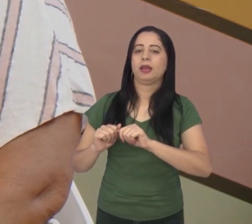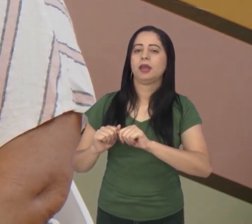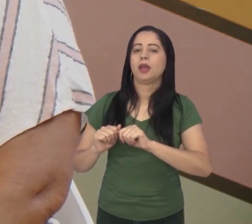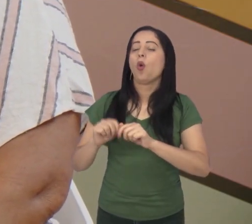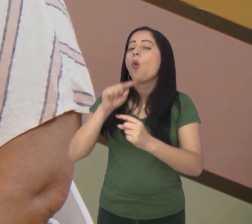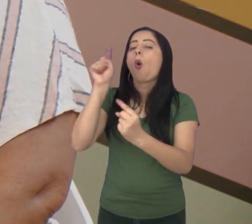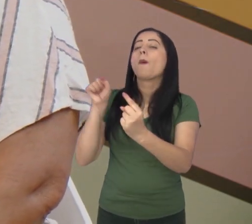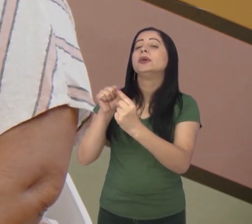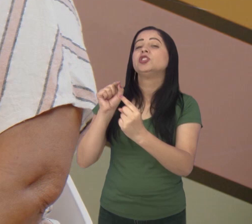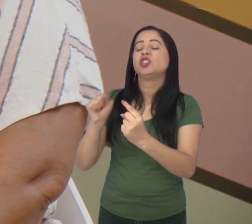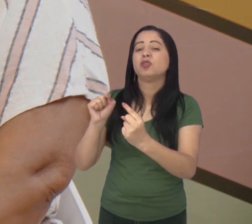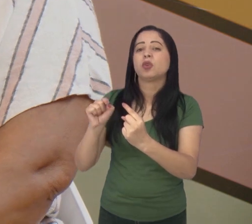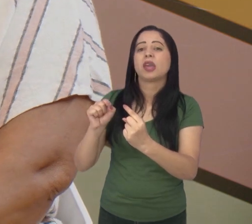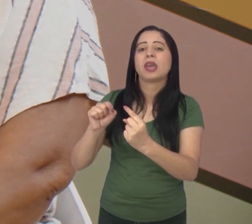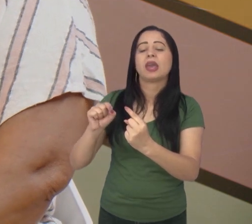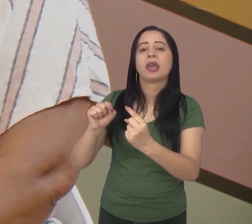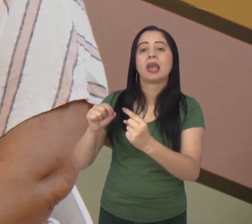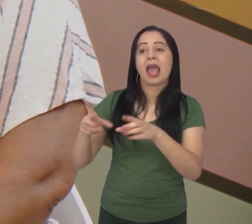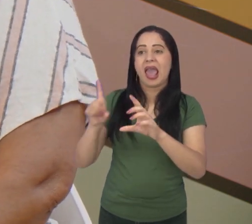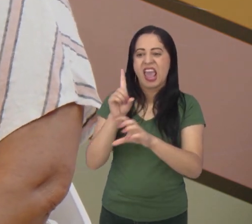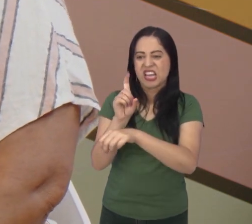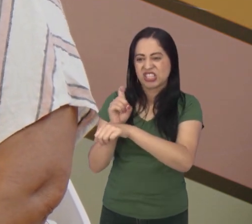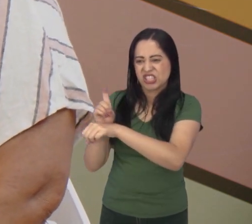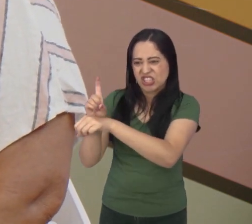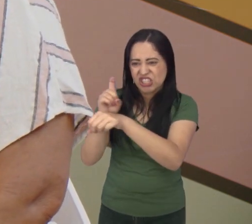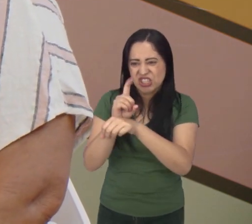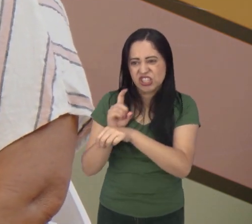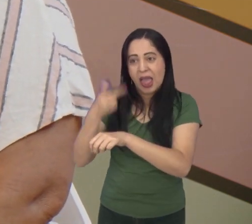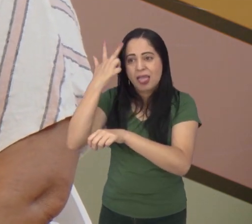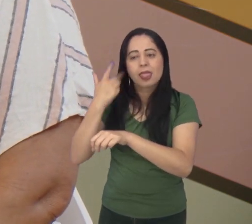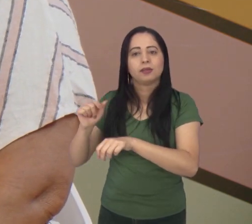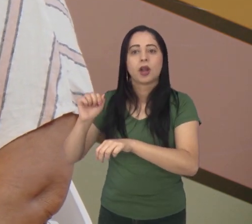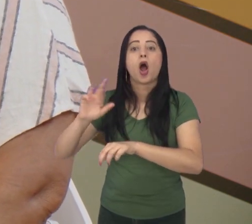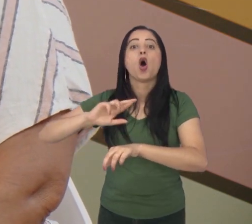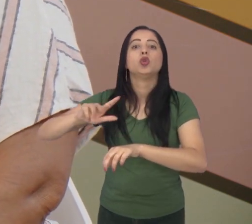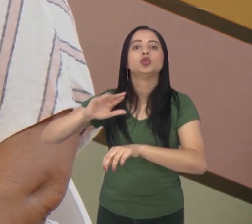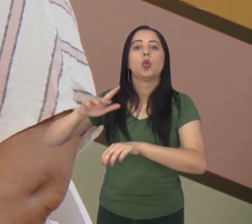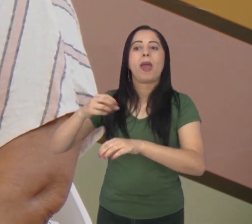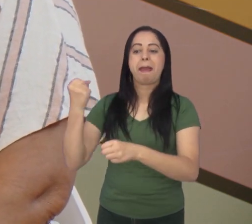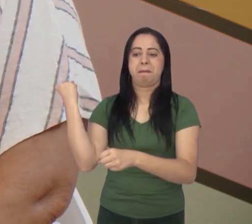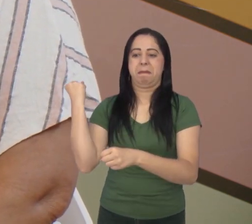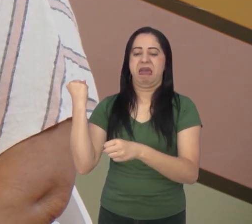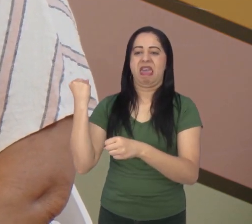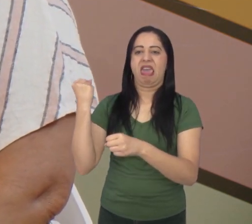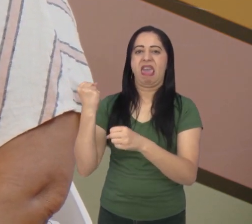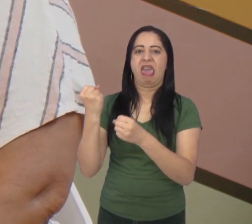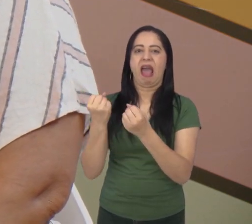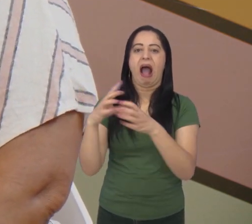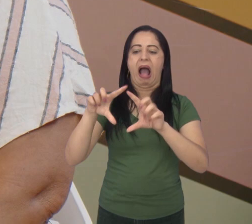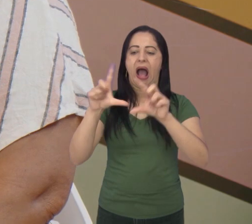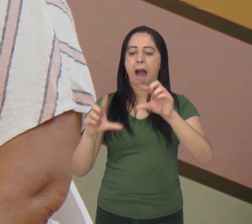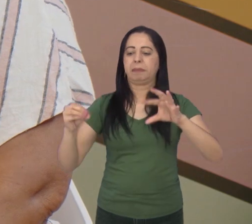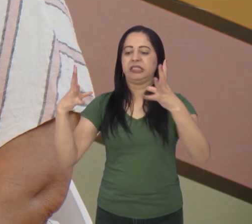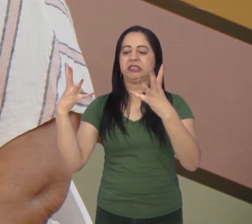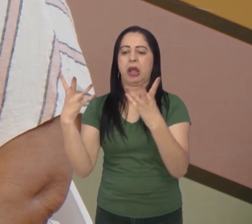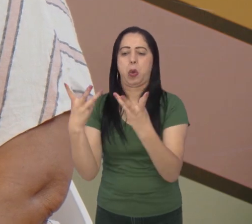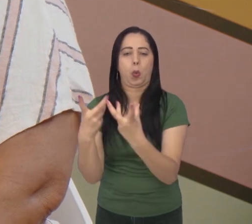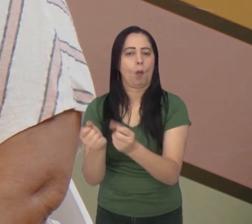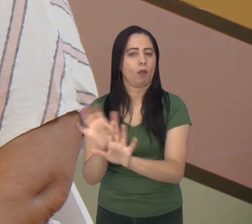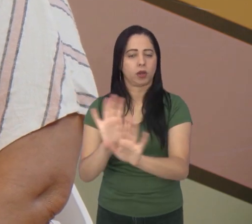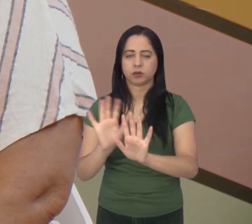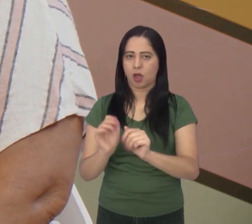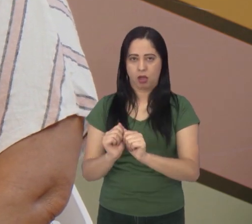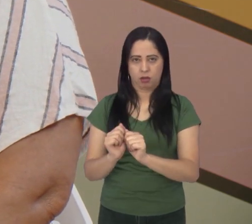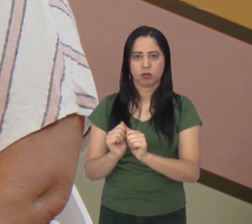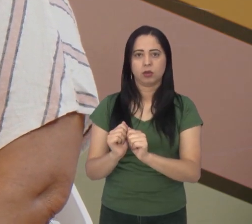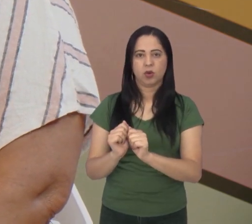a intenção nunca, né, de controle natural não é matar, não é acabar com o problema, mas é reduzir, porque faz parte da natureza, está